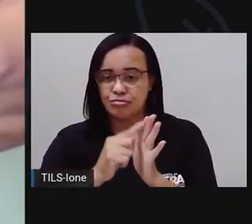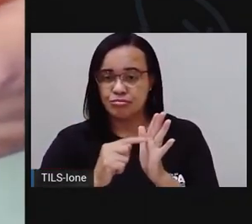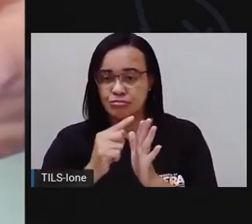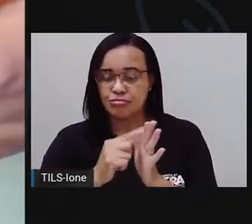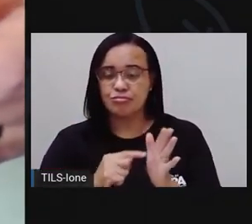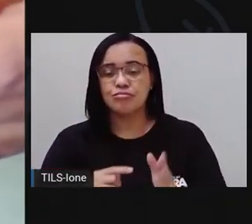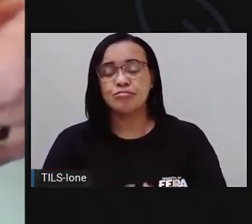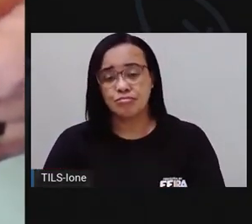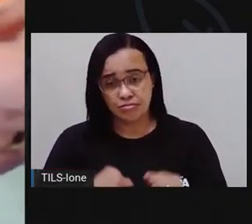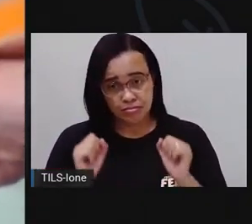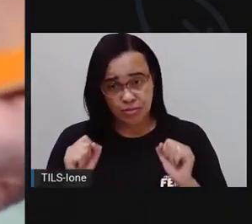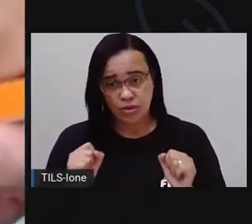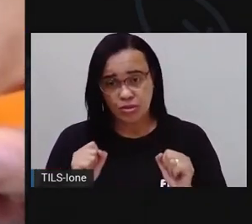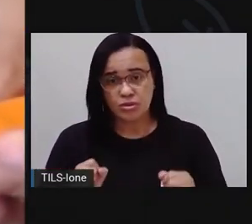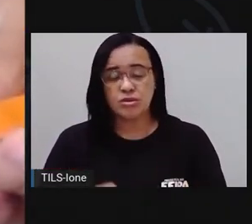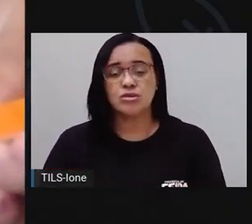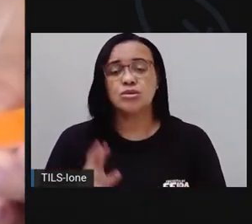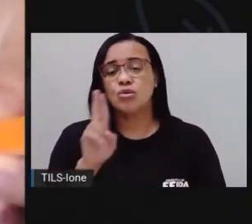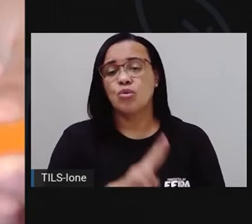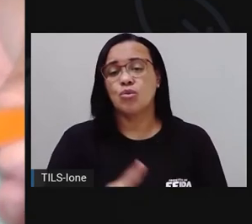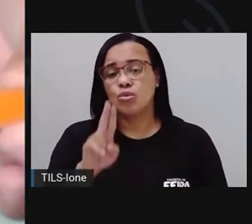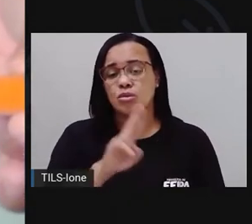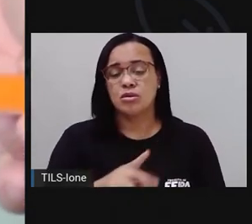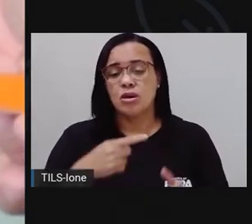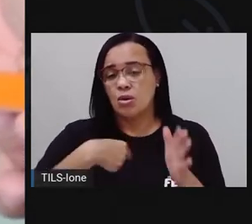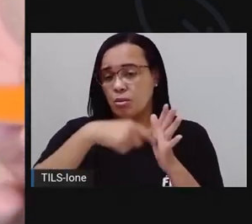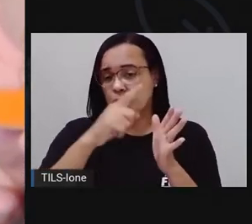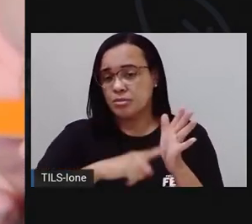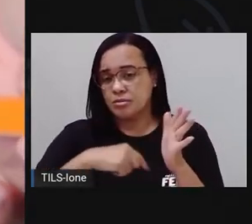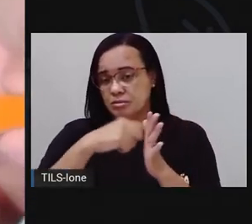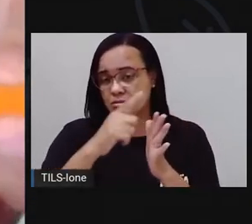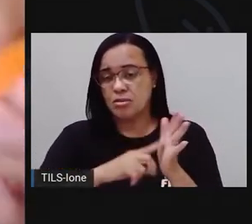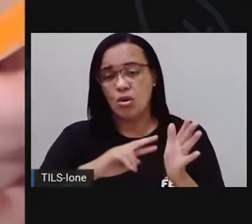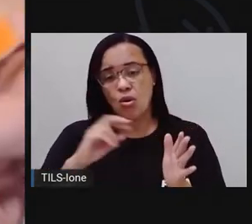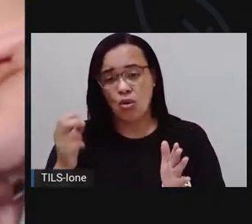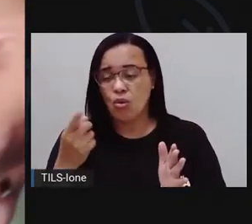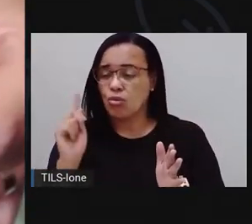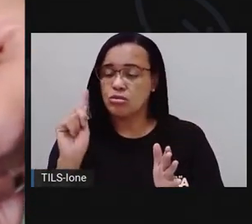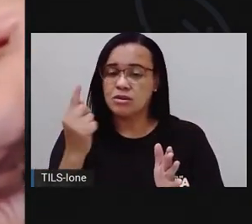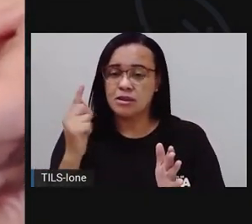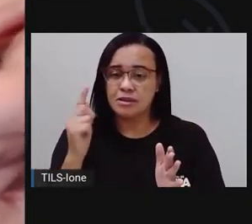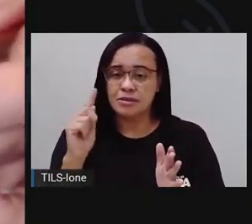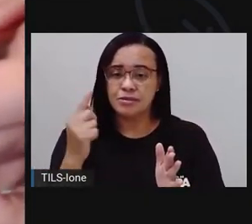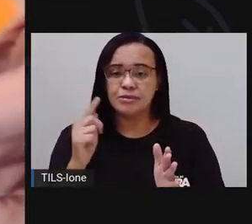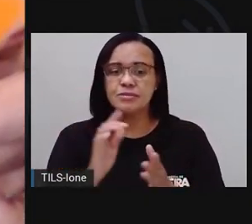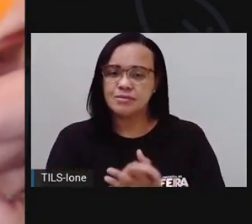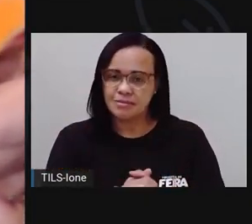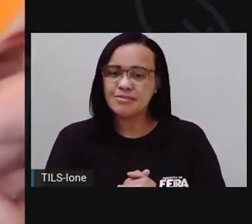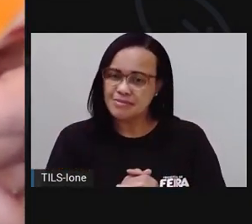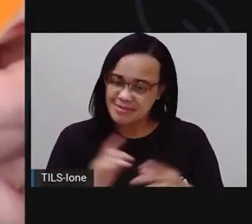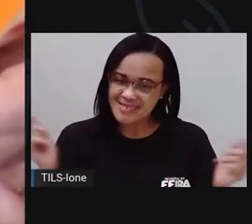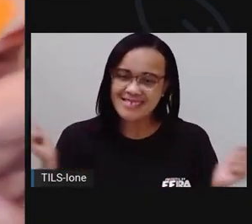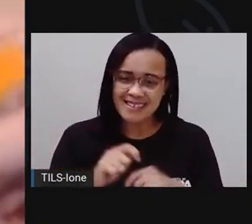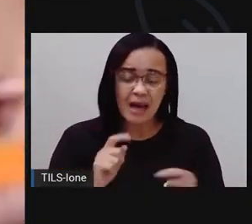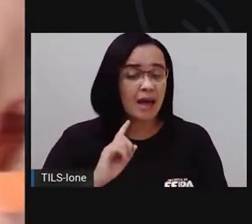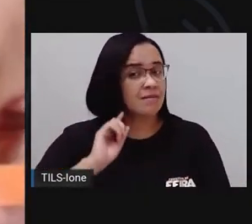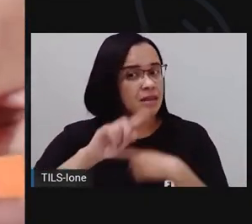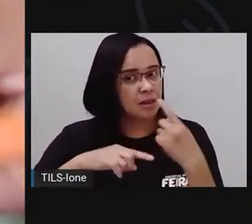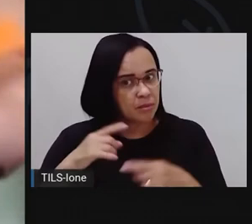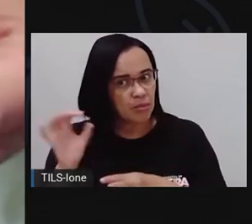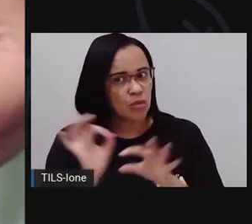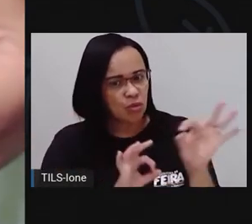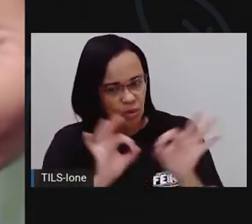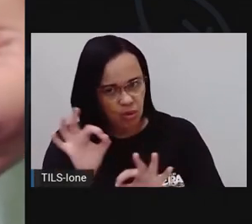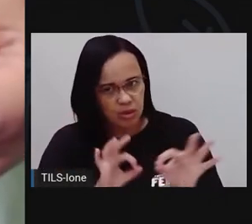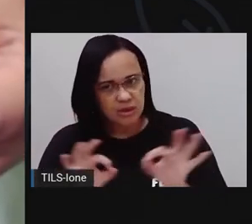Ou vocês podem usar o dedo, né? Fazer aquela meleira legal em casa, mas lembrando de arrumar tudo, não pode deixar